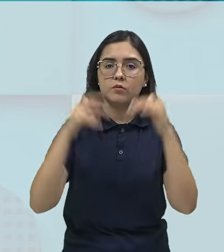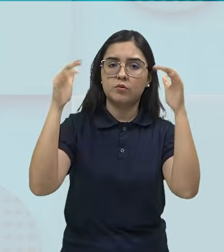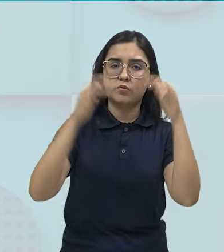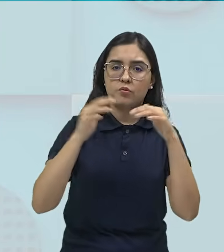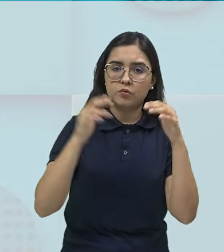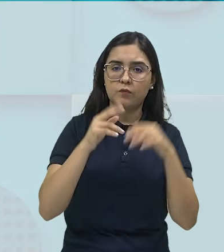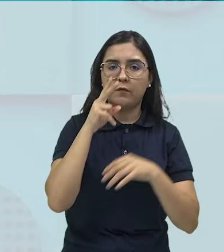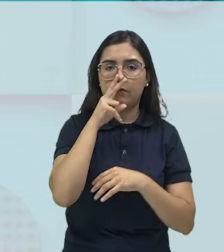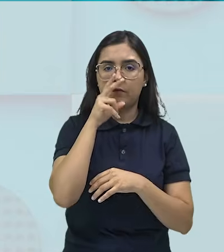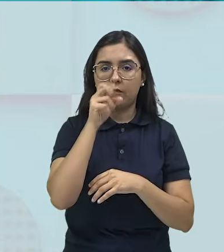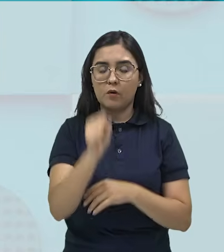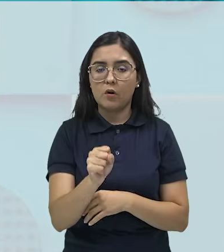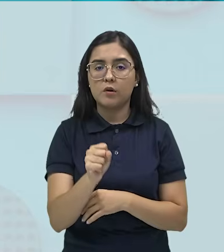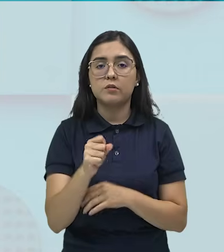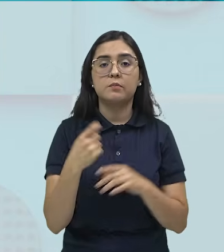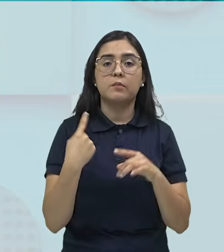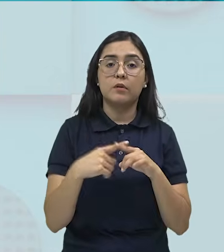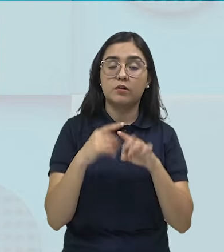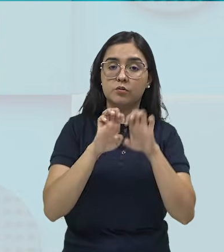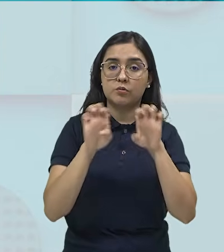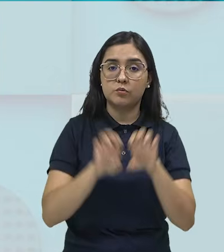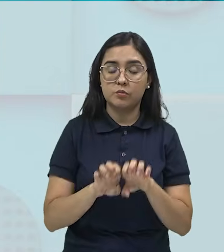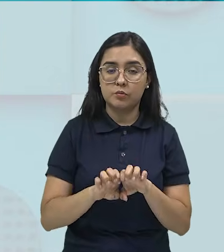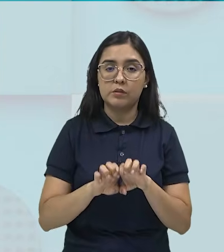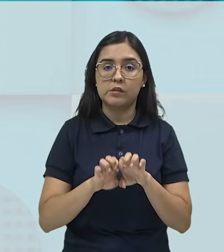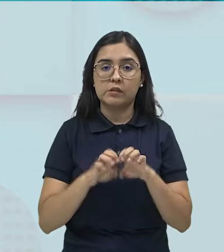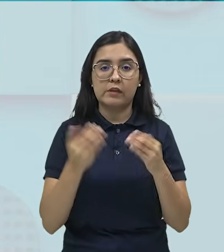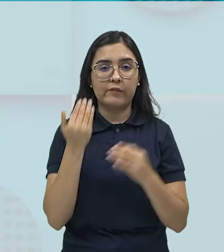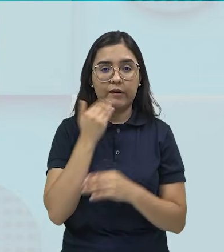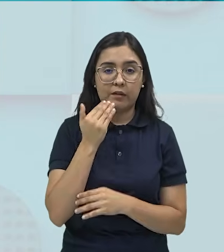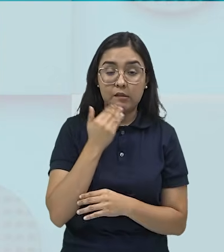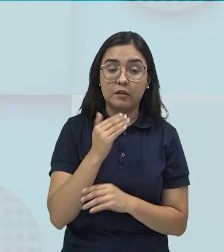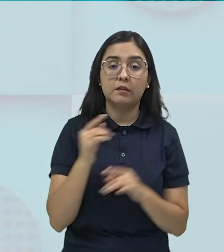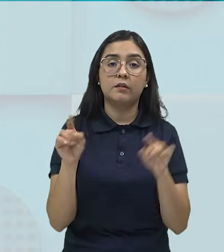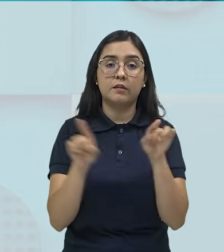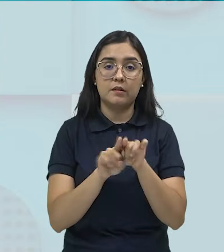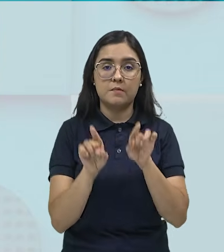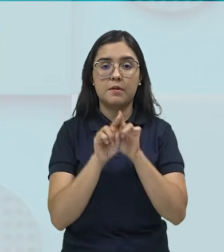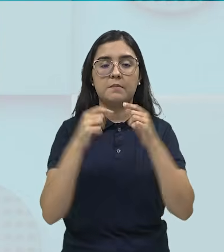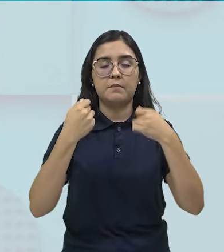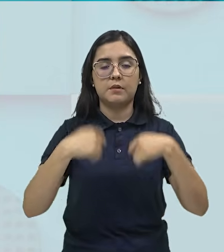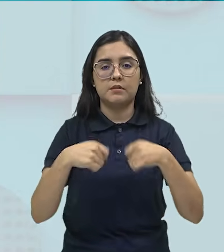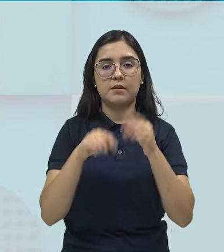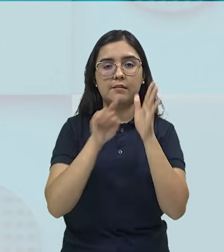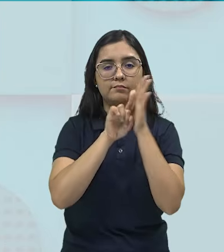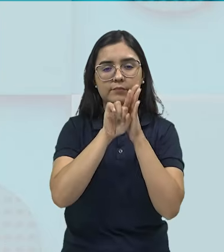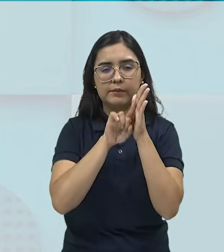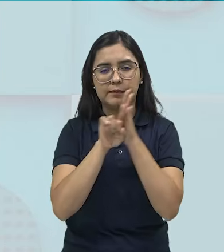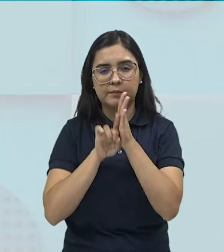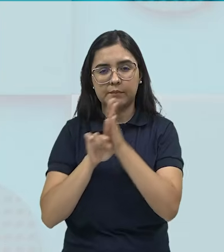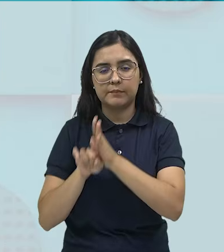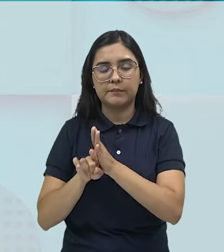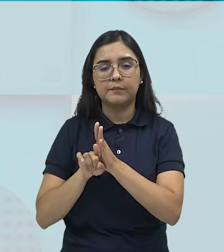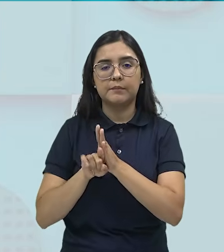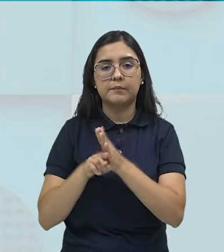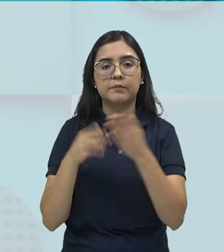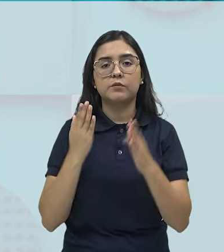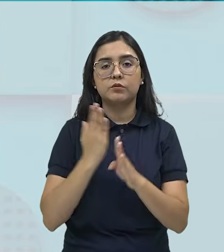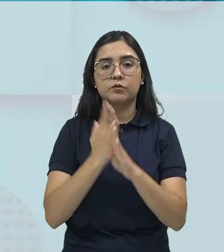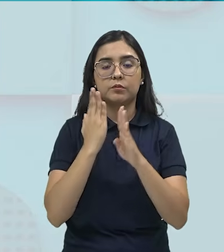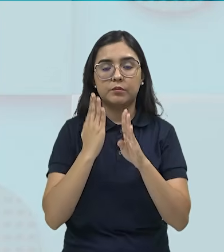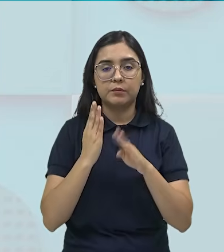as estruturas não estavam adequadas. Também terá que se fazer uma investigação, né, para se ter